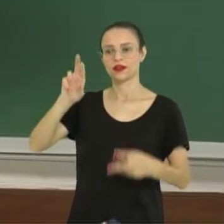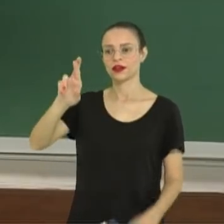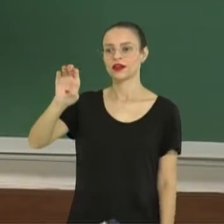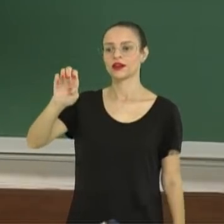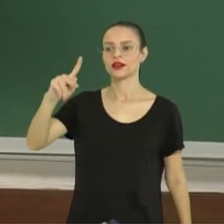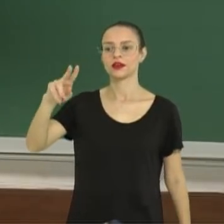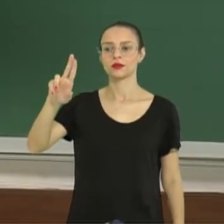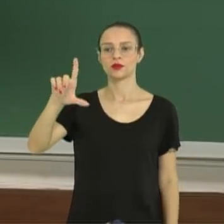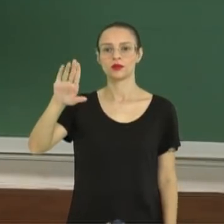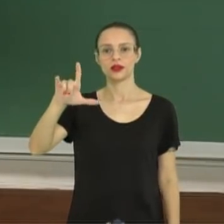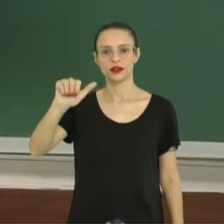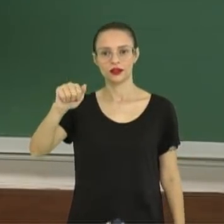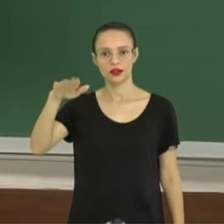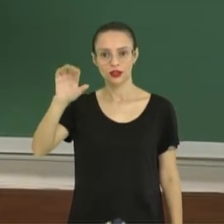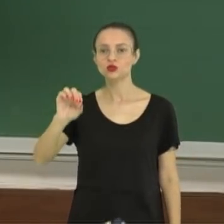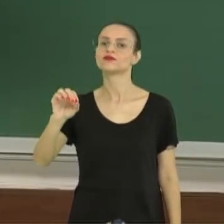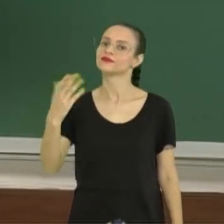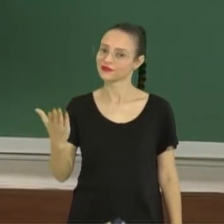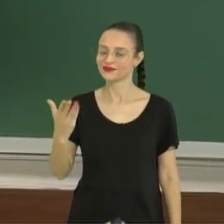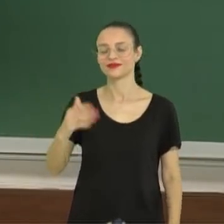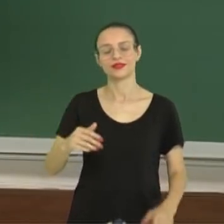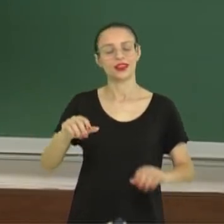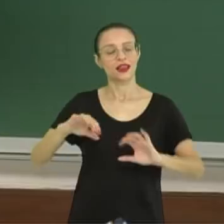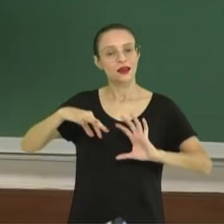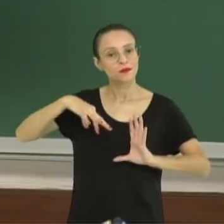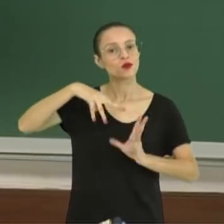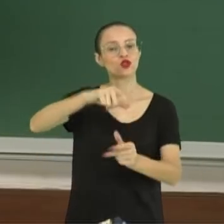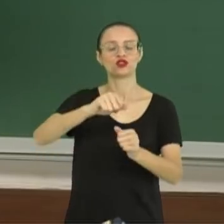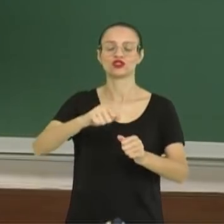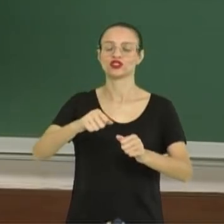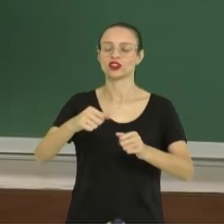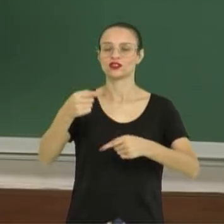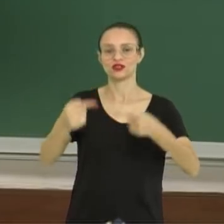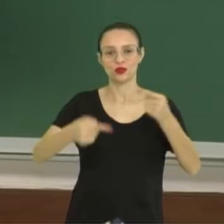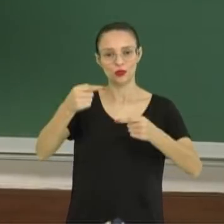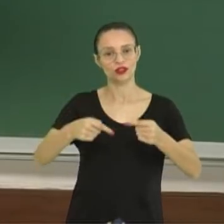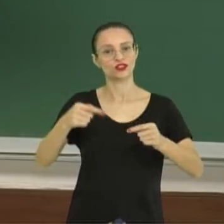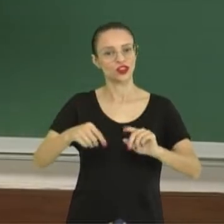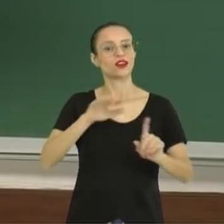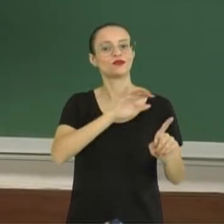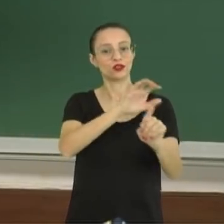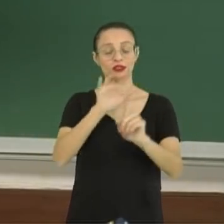Unidos para a economia e tudo mais, né, acaba influenciando a geopolítica no mundo todo.